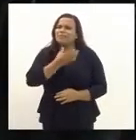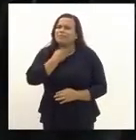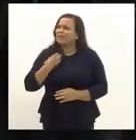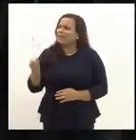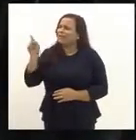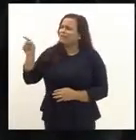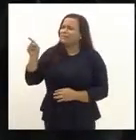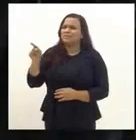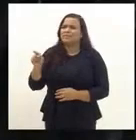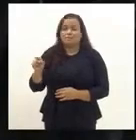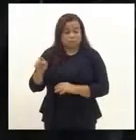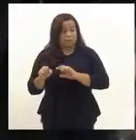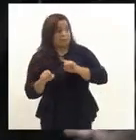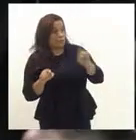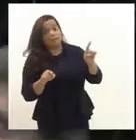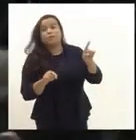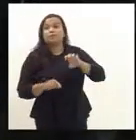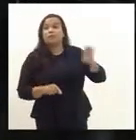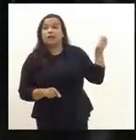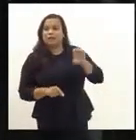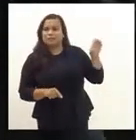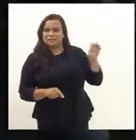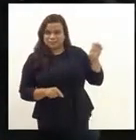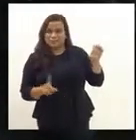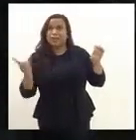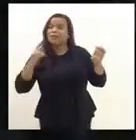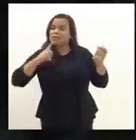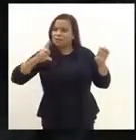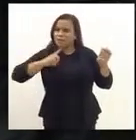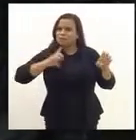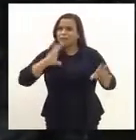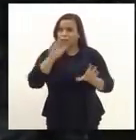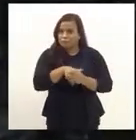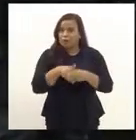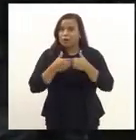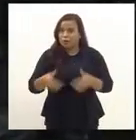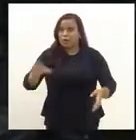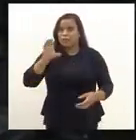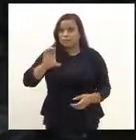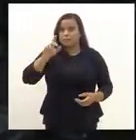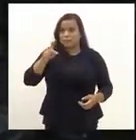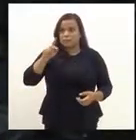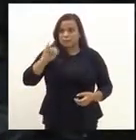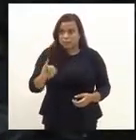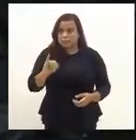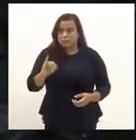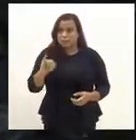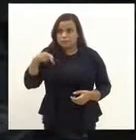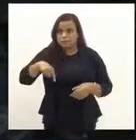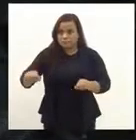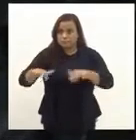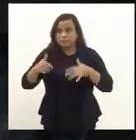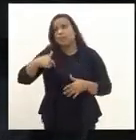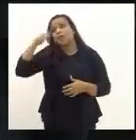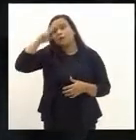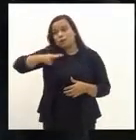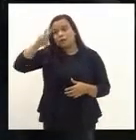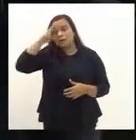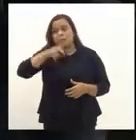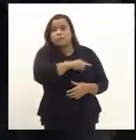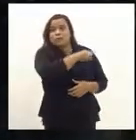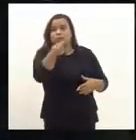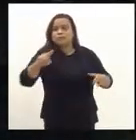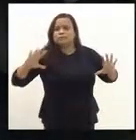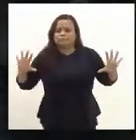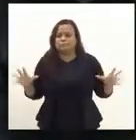mas tivemos uma votação para abertura da CPI da UERJ no plenário e eu me lembro que ele juntaram uma